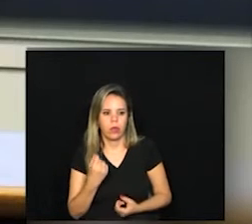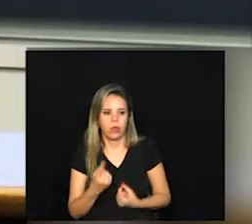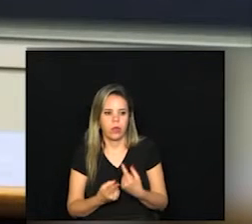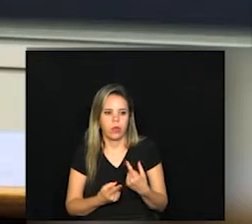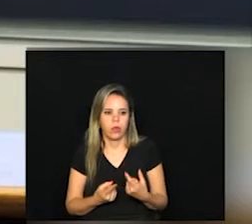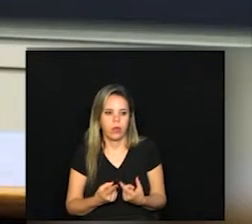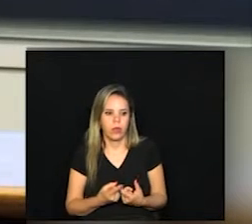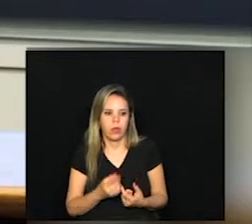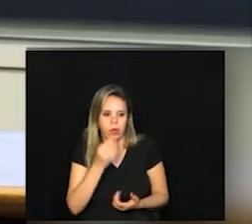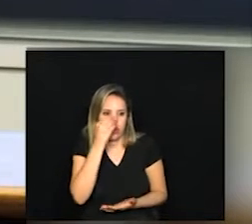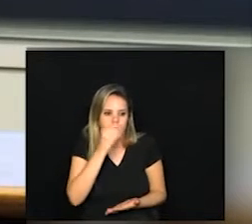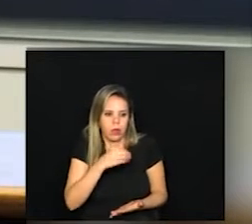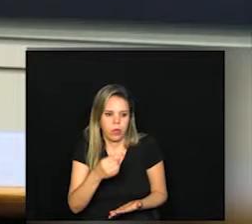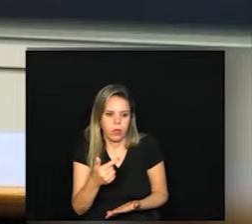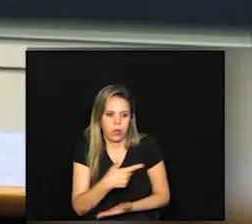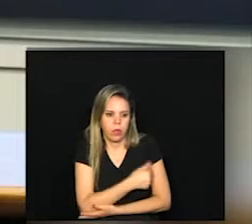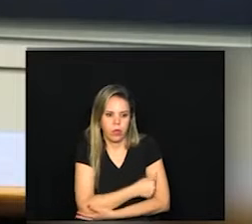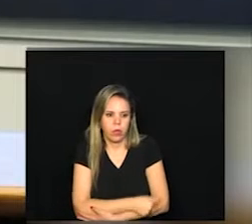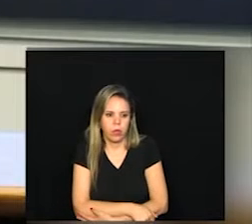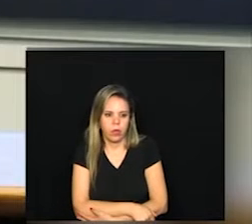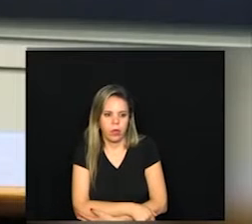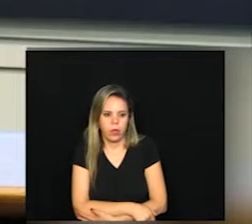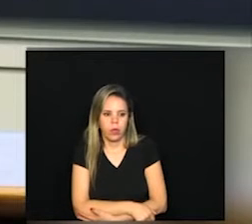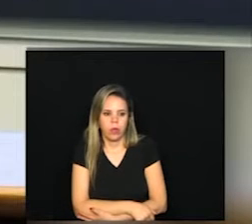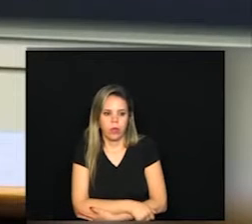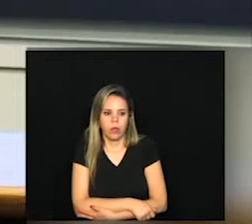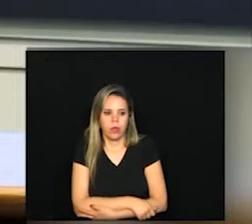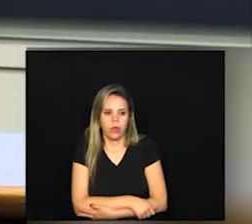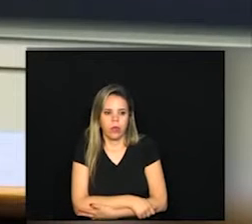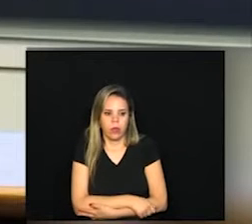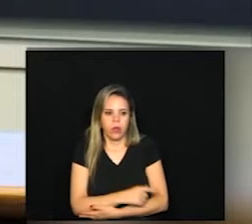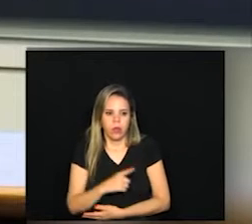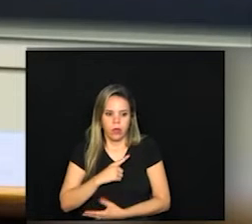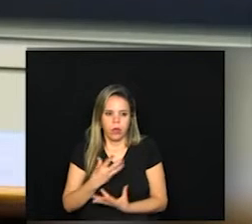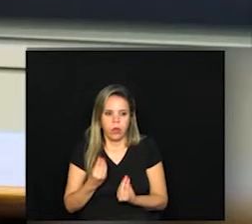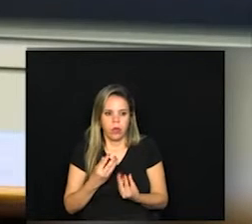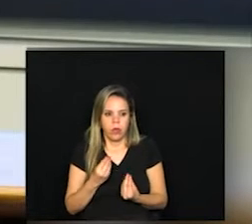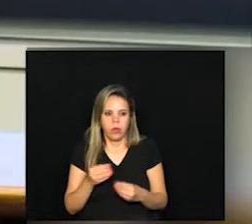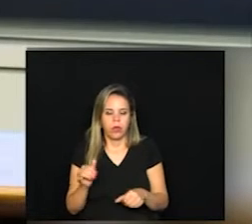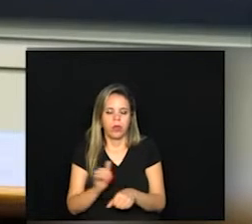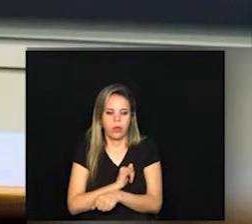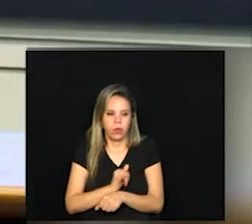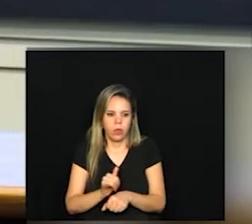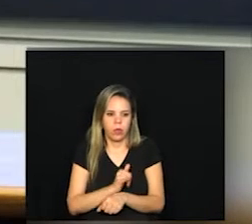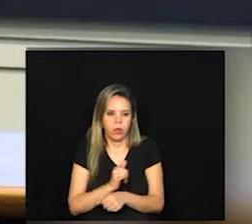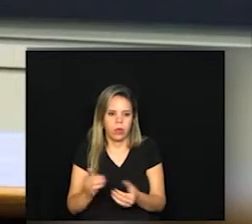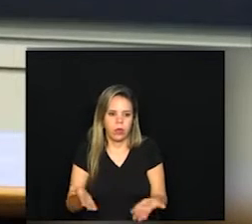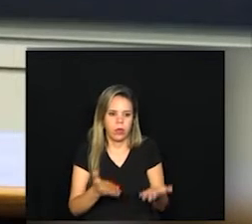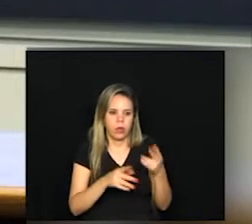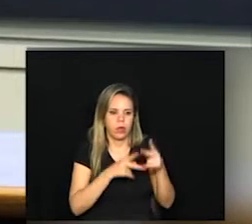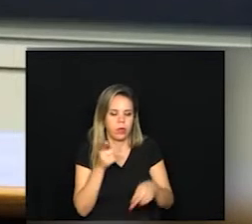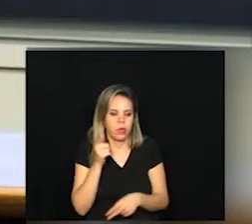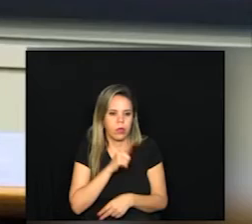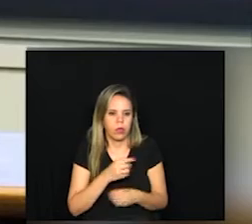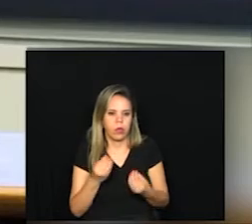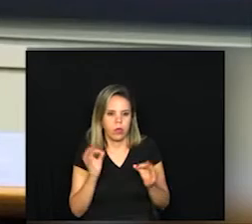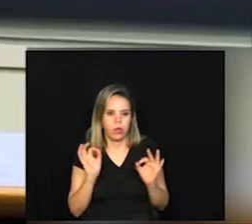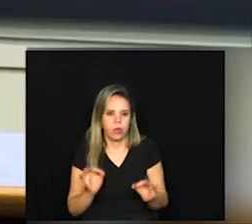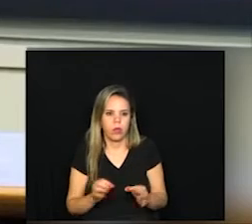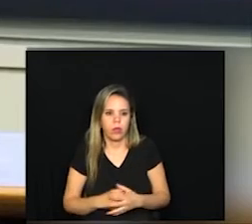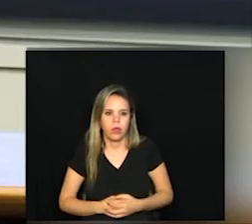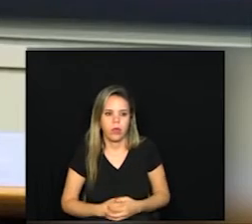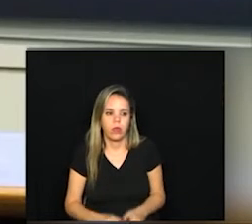a recusa pela segunda dose. Mas a gente tem várias estratégias para trazer as pessoas e está dando